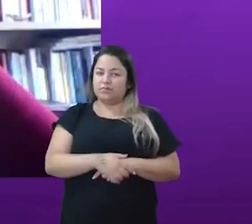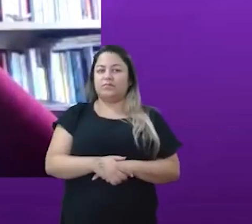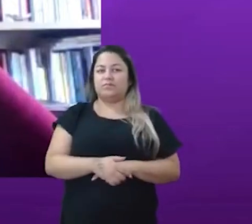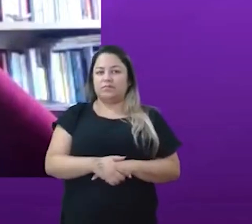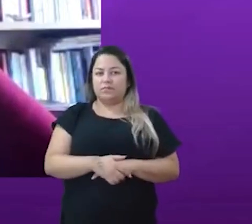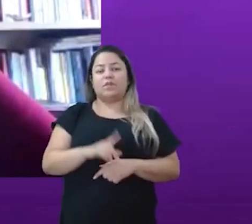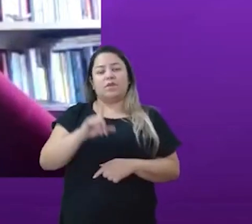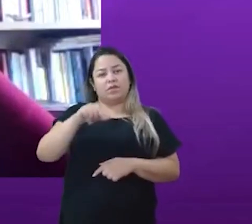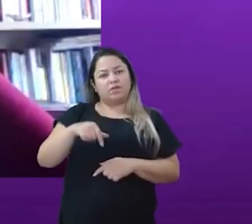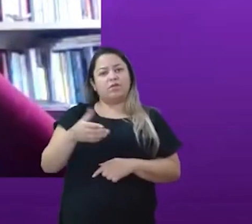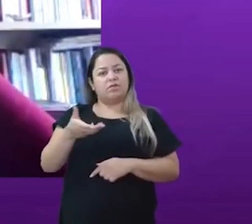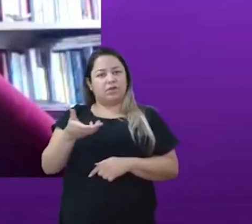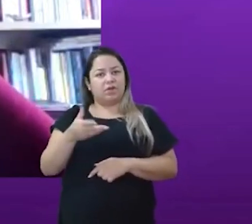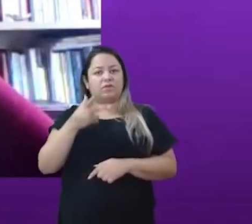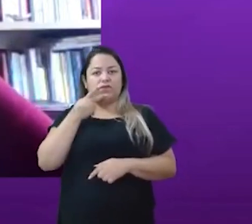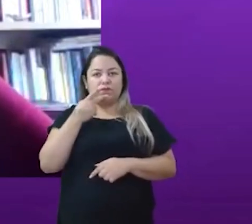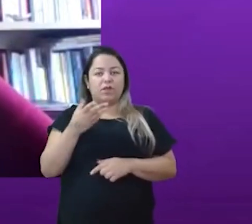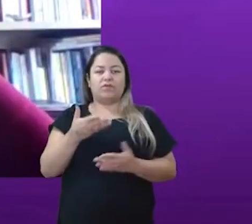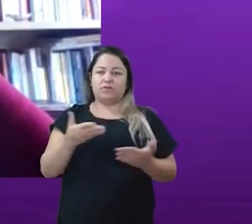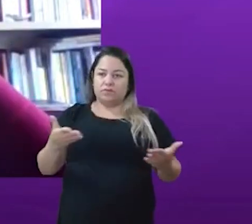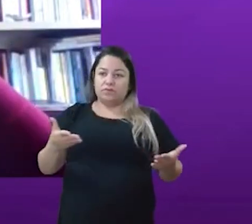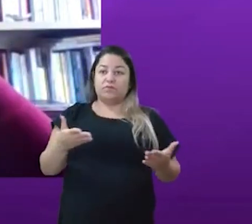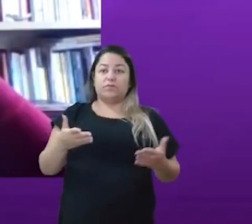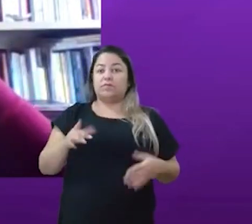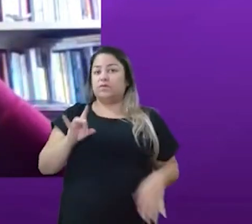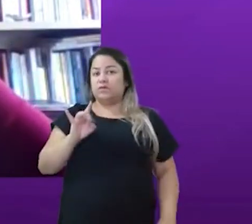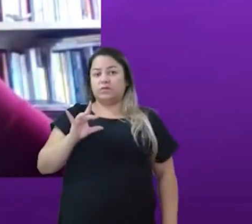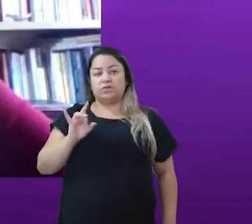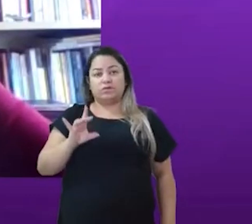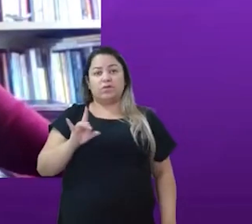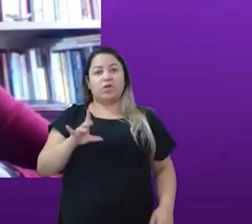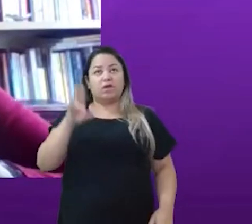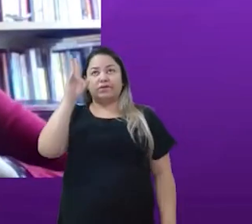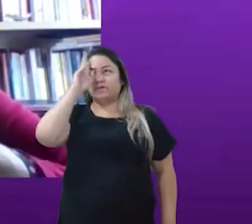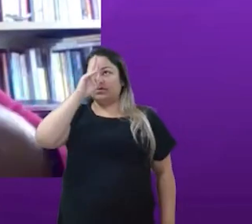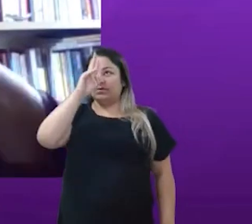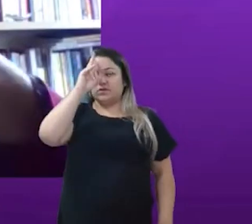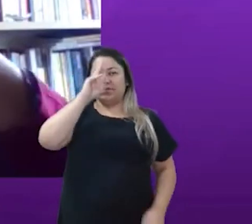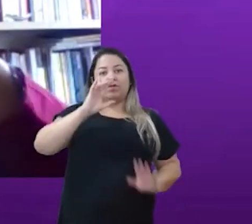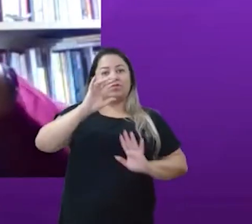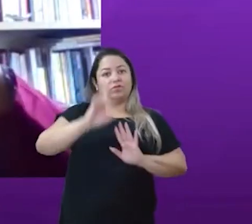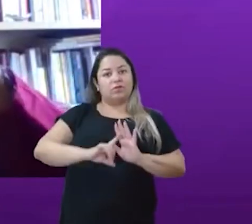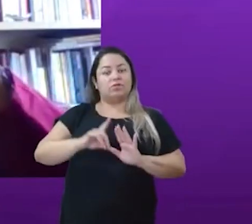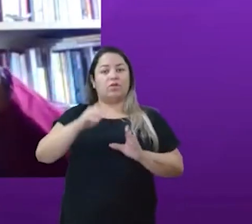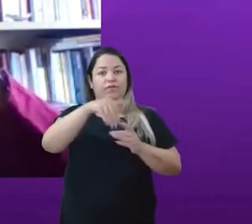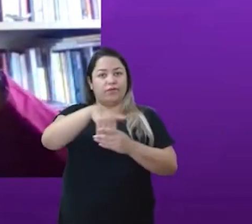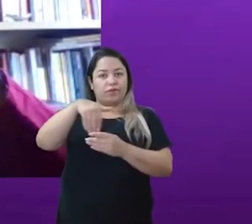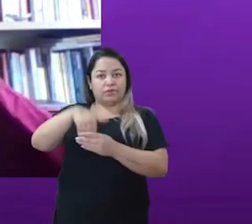E é isso que eu quero abordar com vocês. Não é somente a história do direito ao voto.